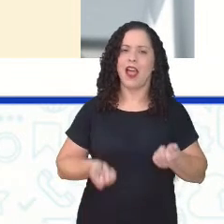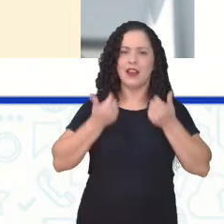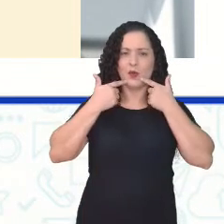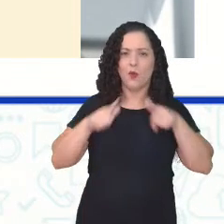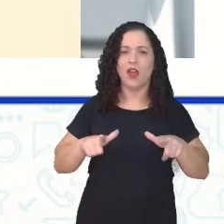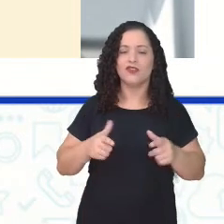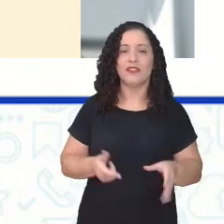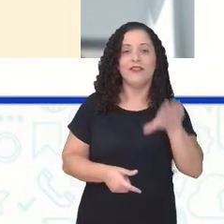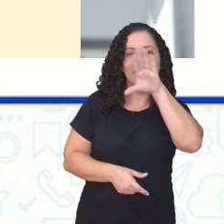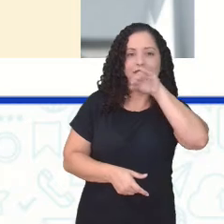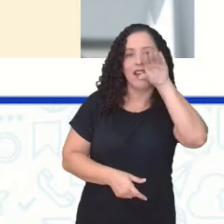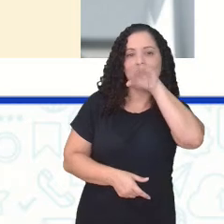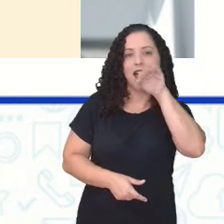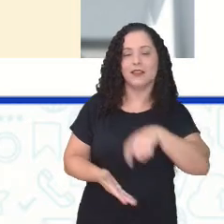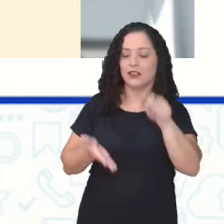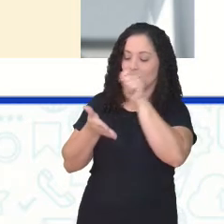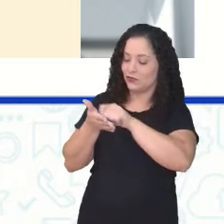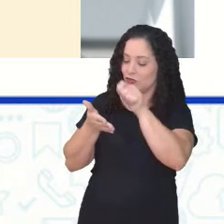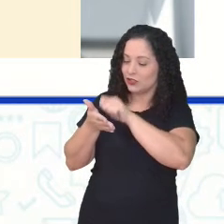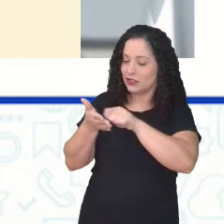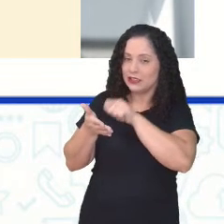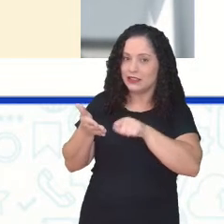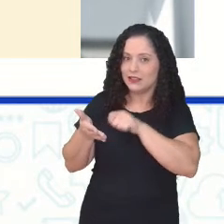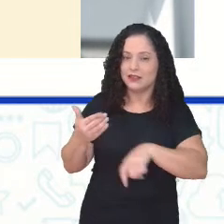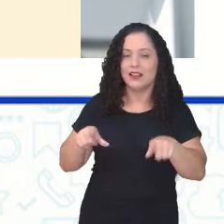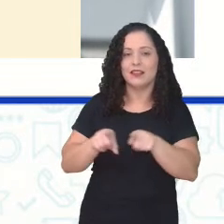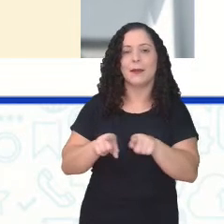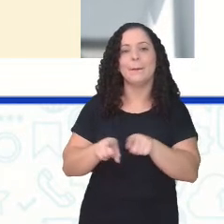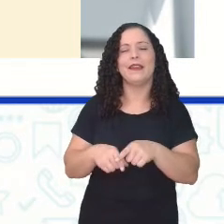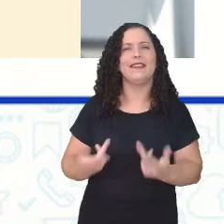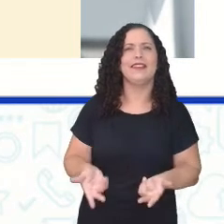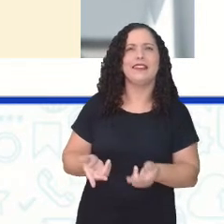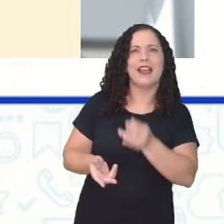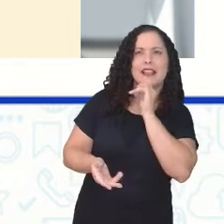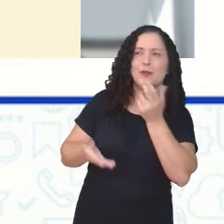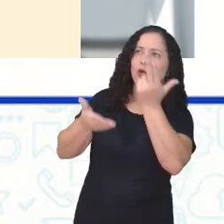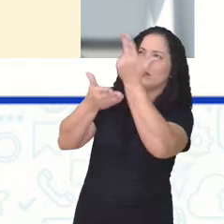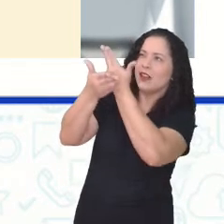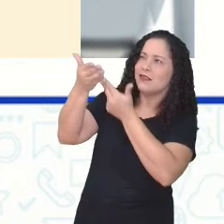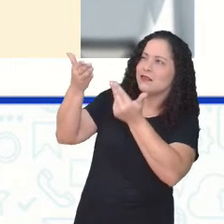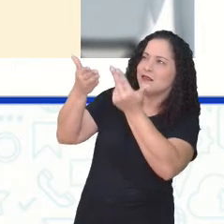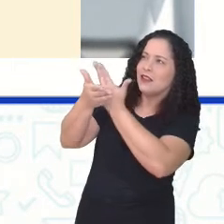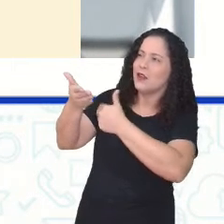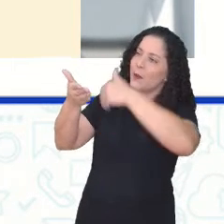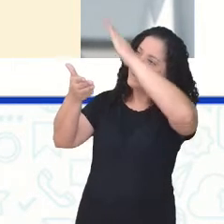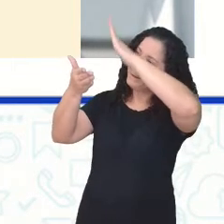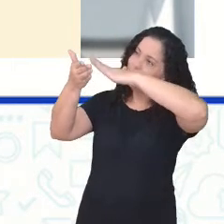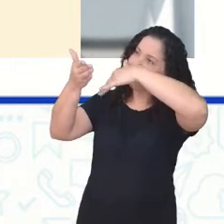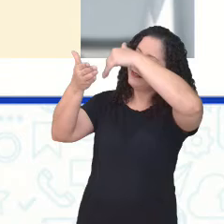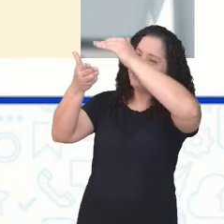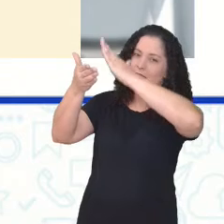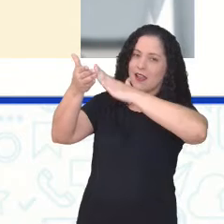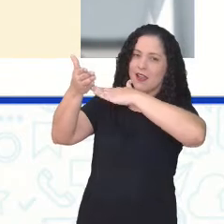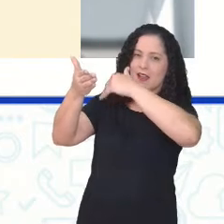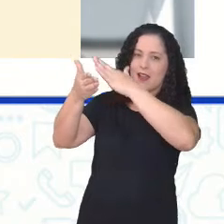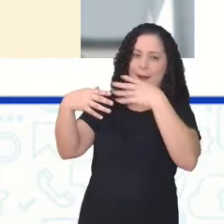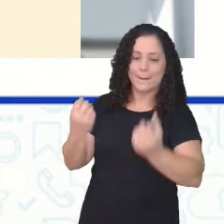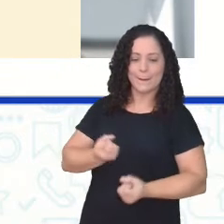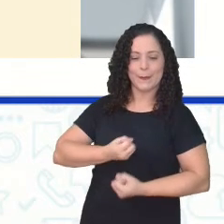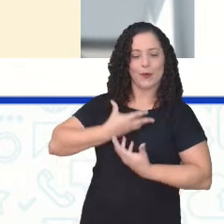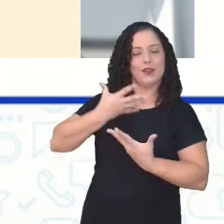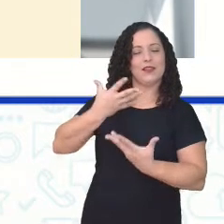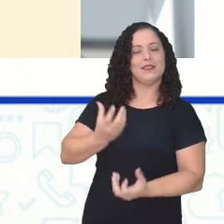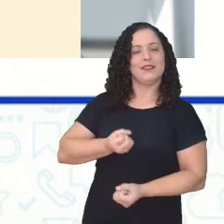linguagem escrita, a linguagem que eu posso transmitir pintando um quadro, a linguagem poética, quando eu